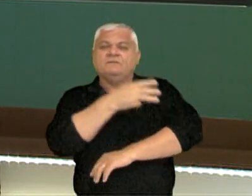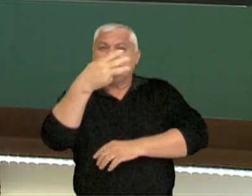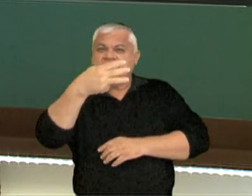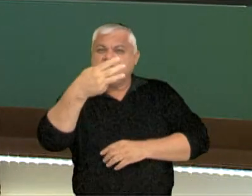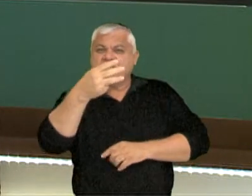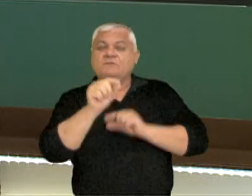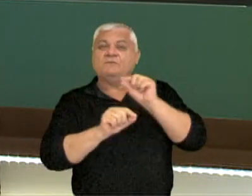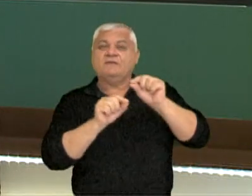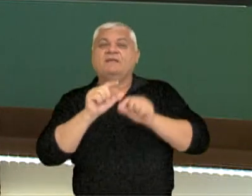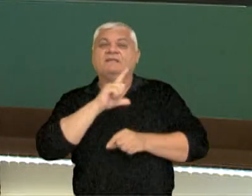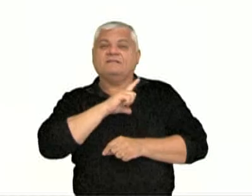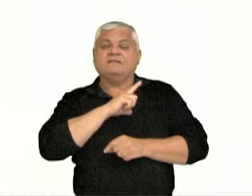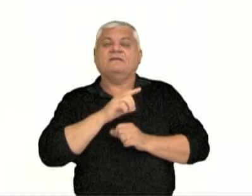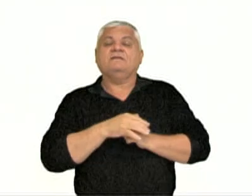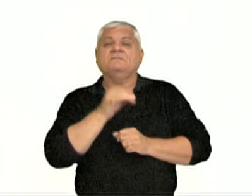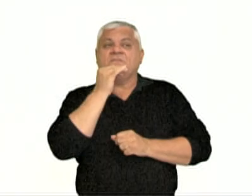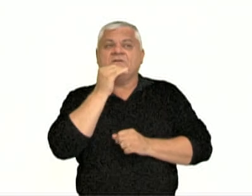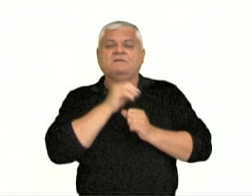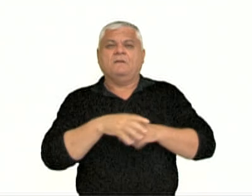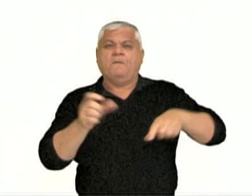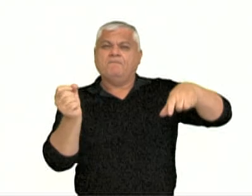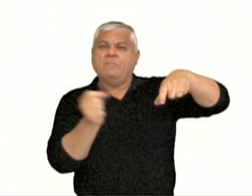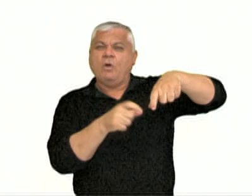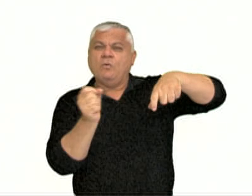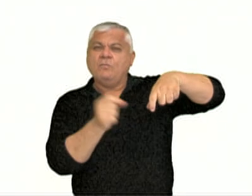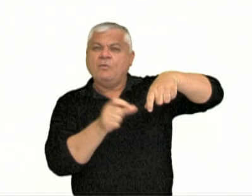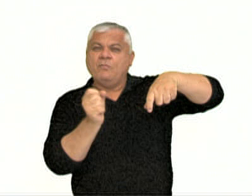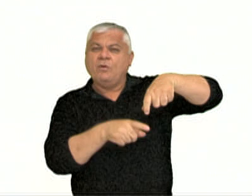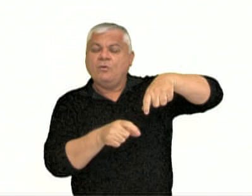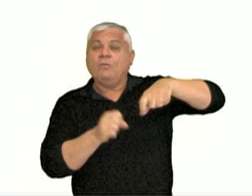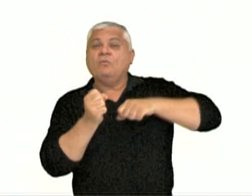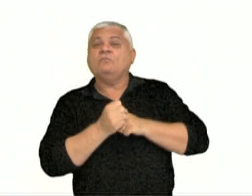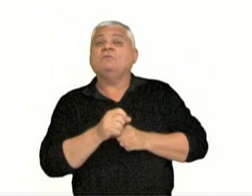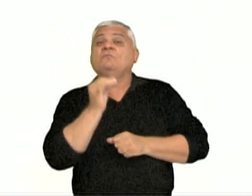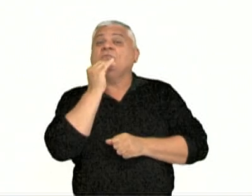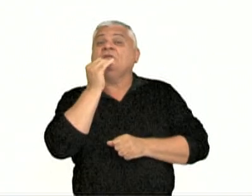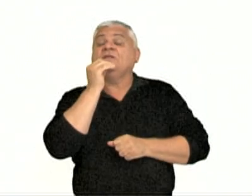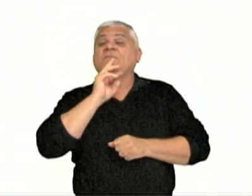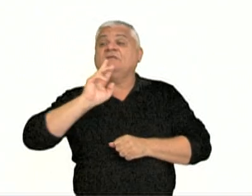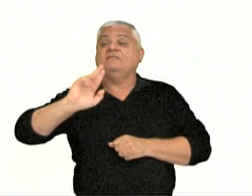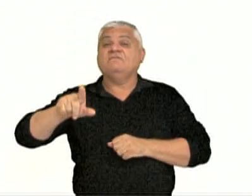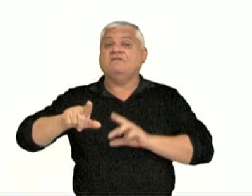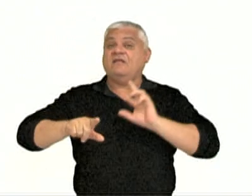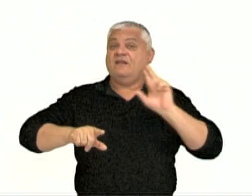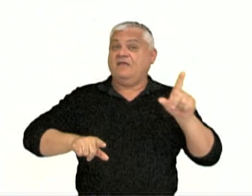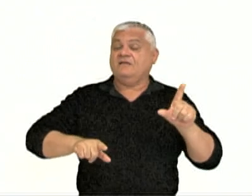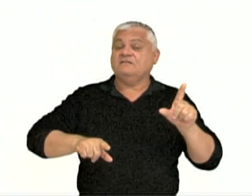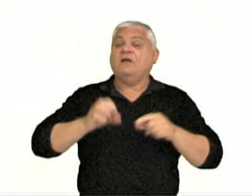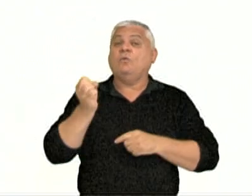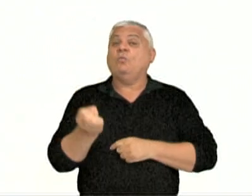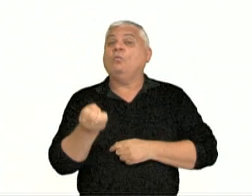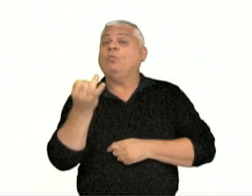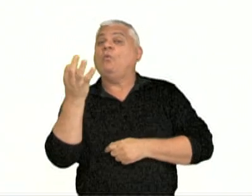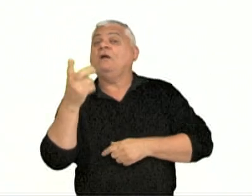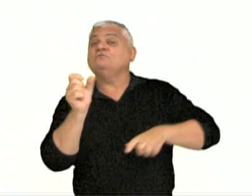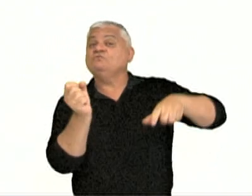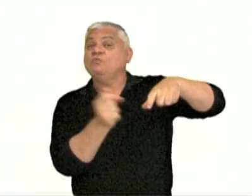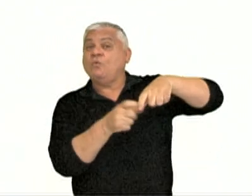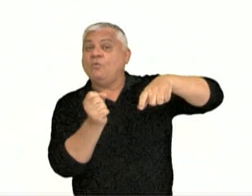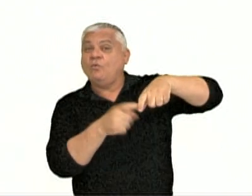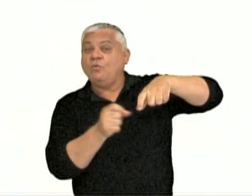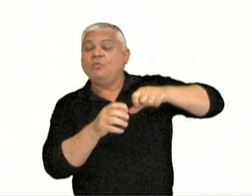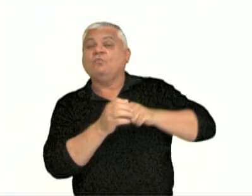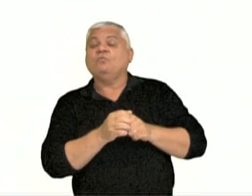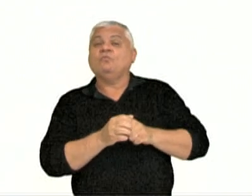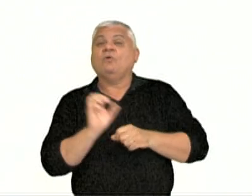nós temos lá que o saldo de gols é calculado pela diferença entre o número de gols marcados e